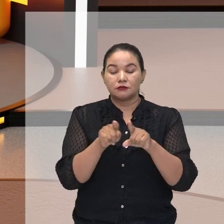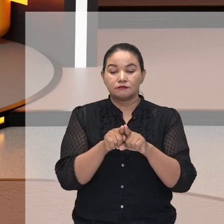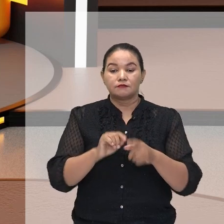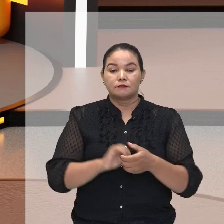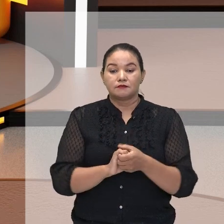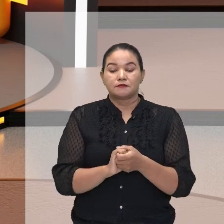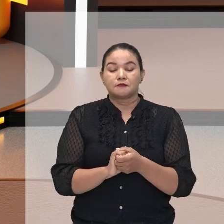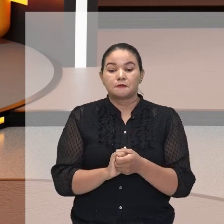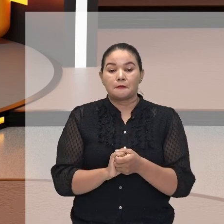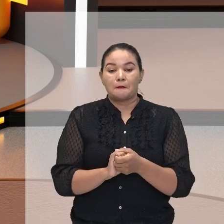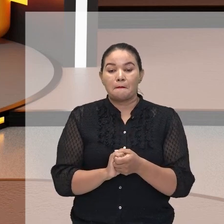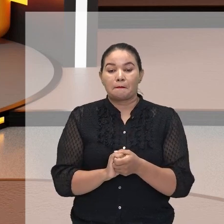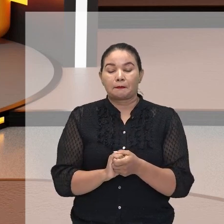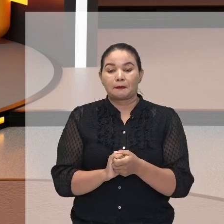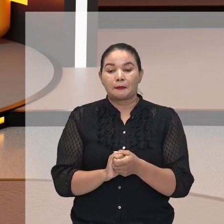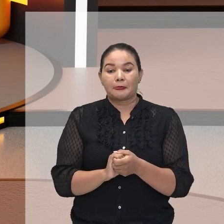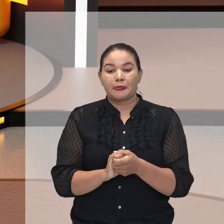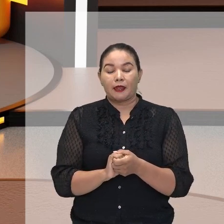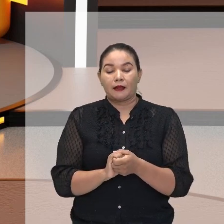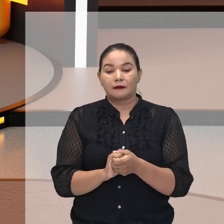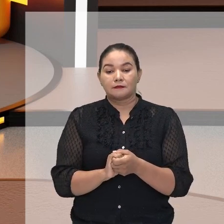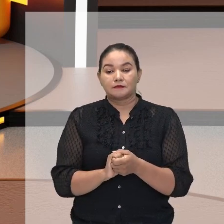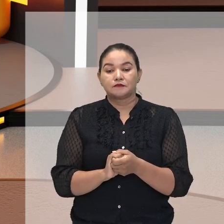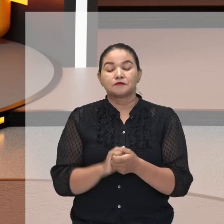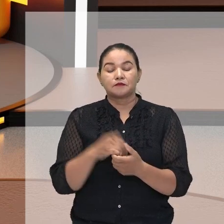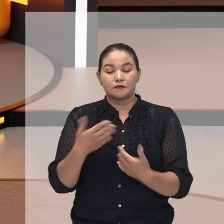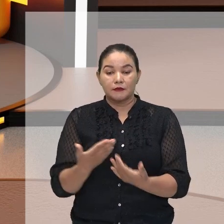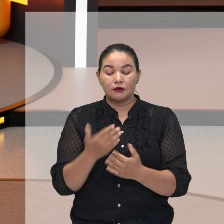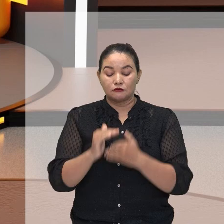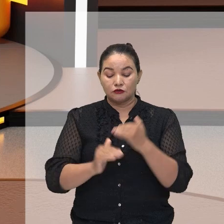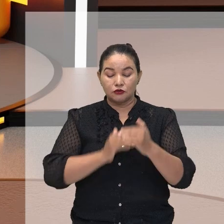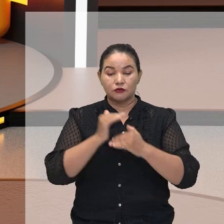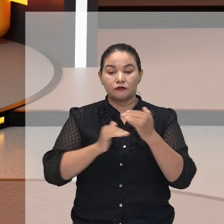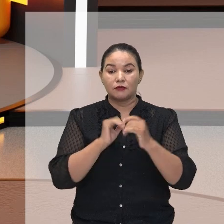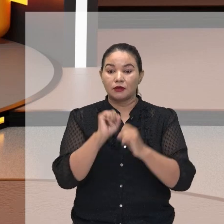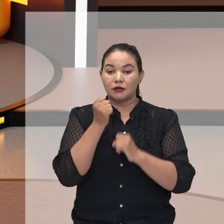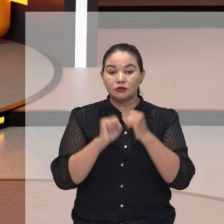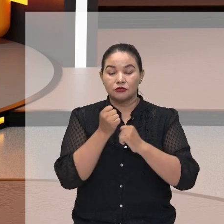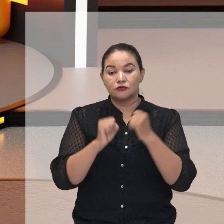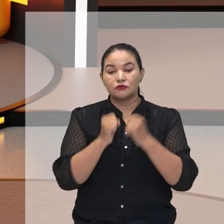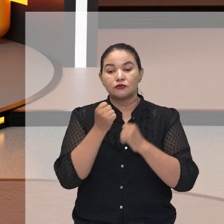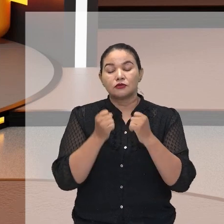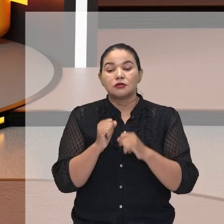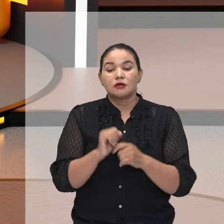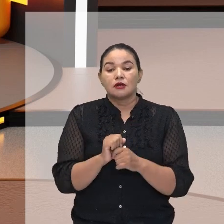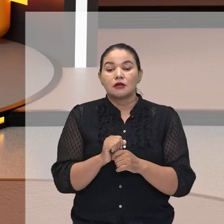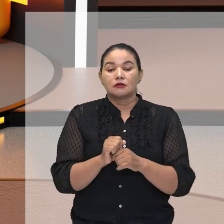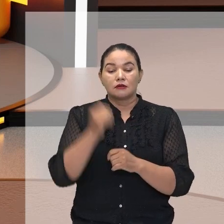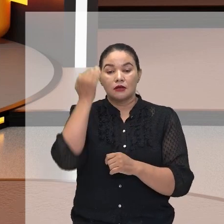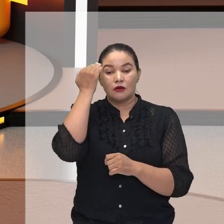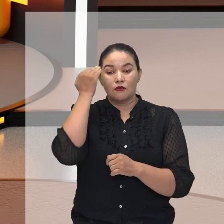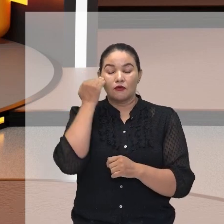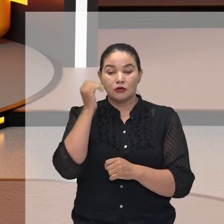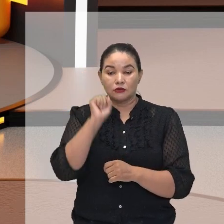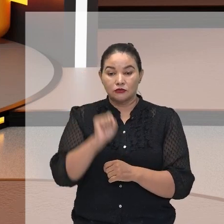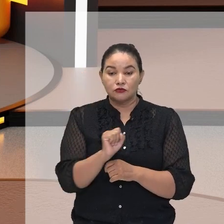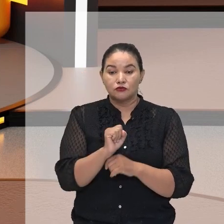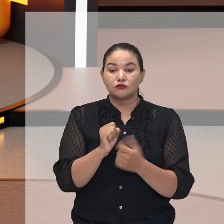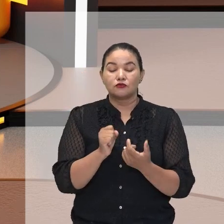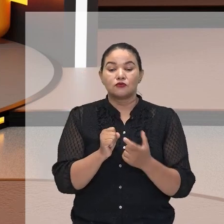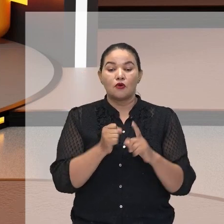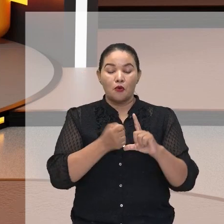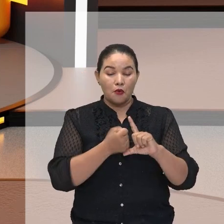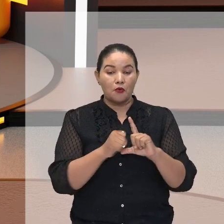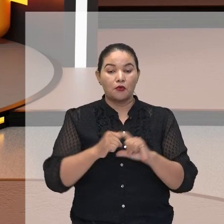Tailândia e Vietnã, tá? Então, o desenvolvimento industrial da Coreia do Sul, de Hong Kong,